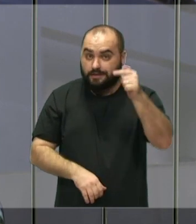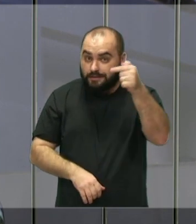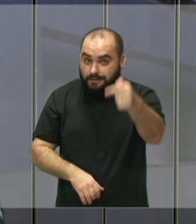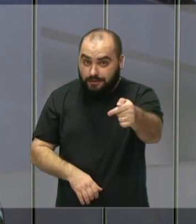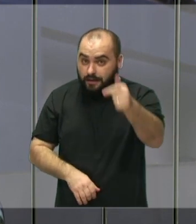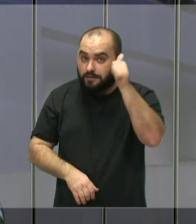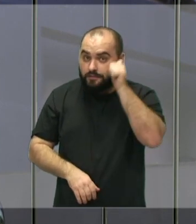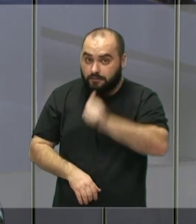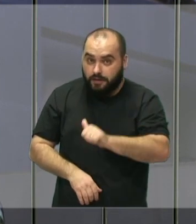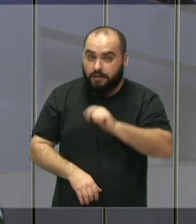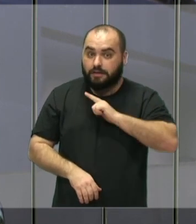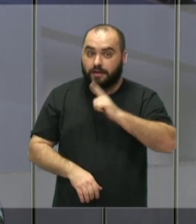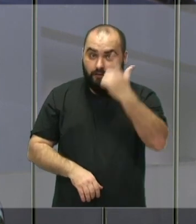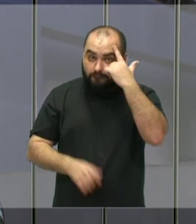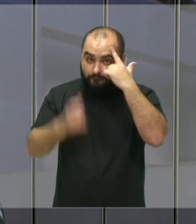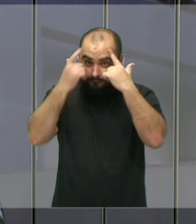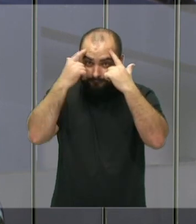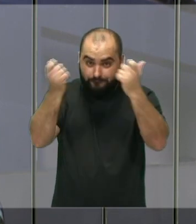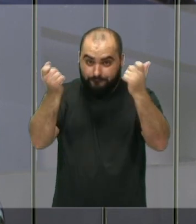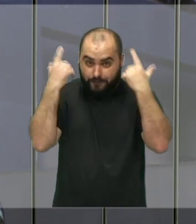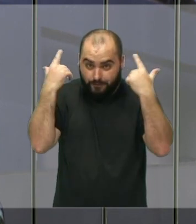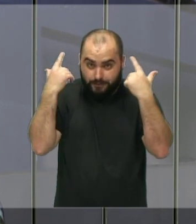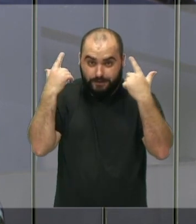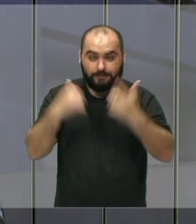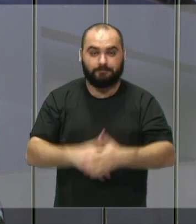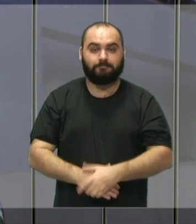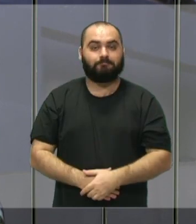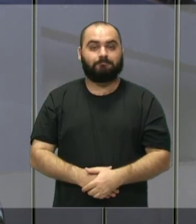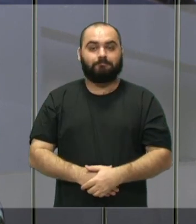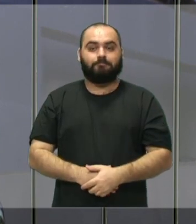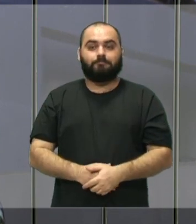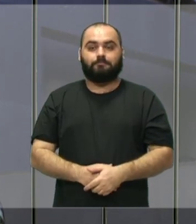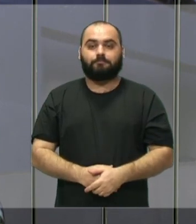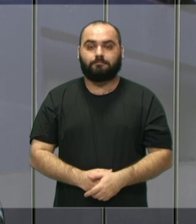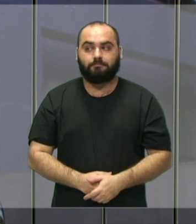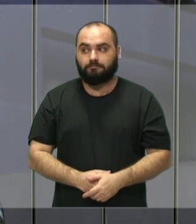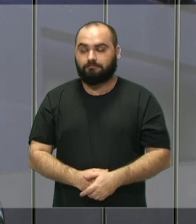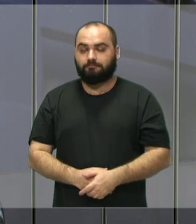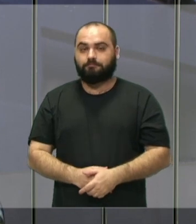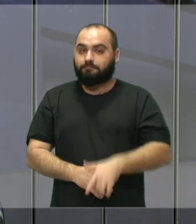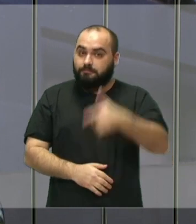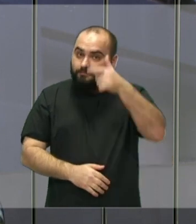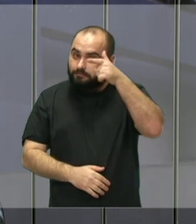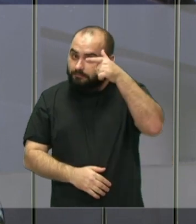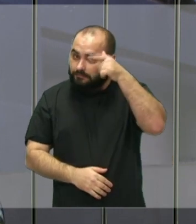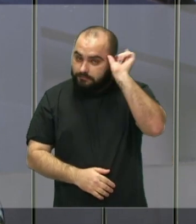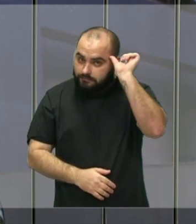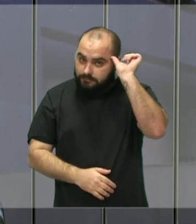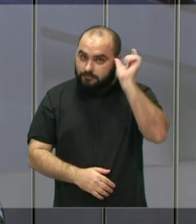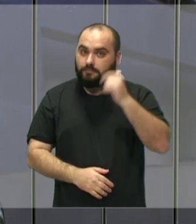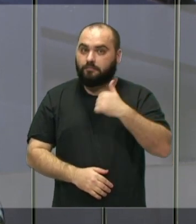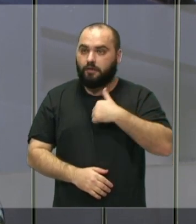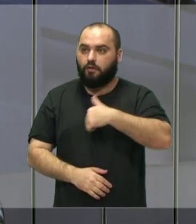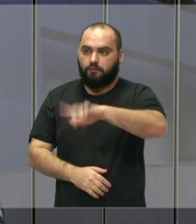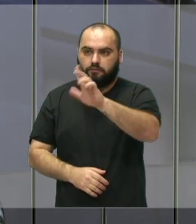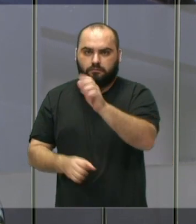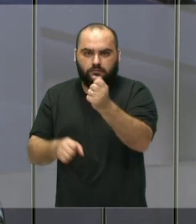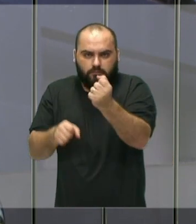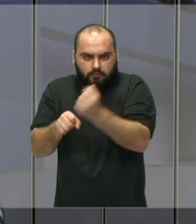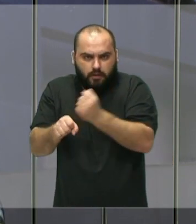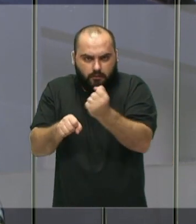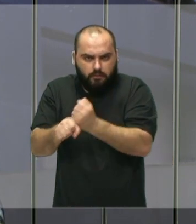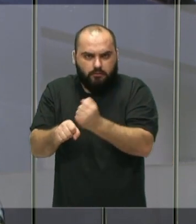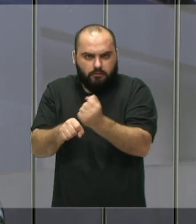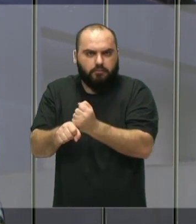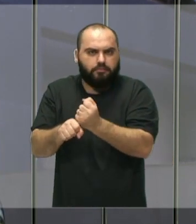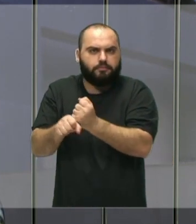violência. Né, Michele? E ontem mesmo eu intervi numa obra que foi interditada